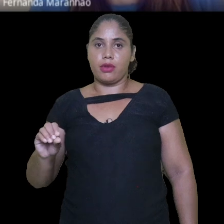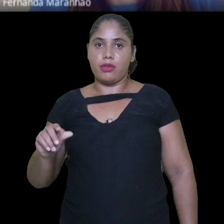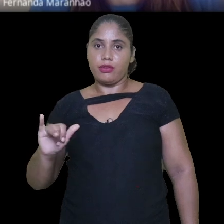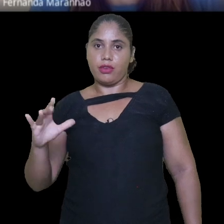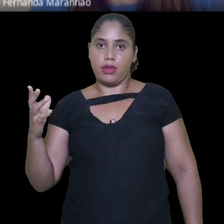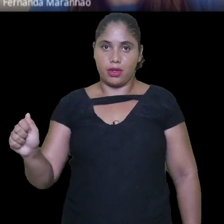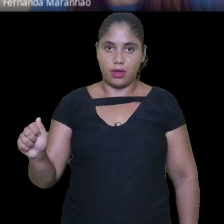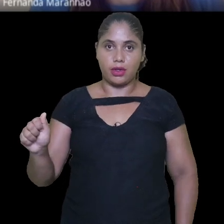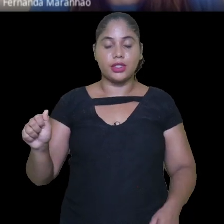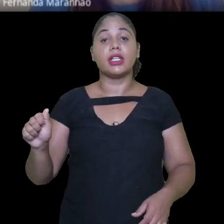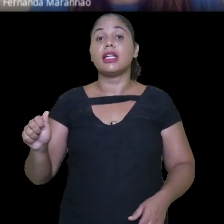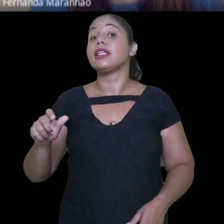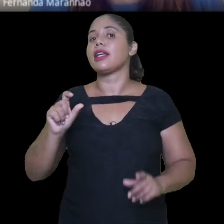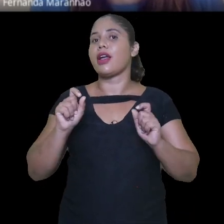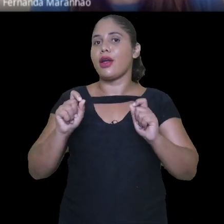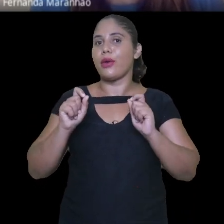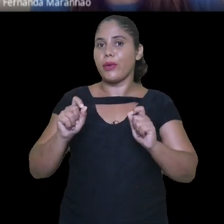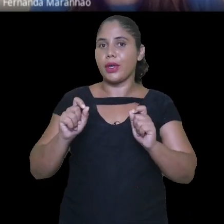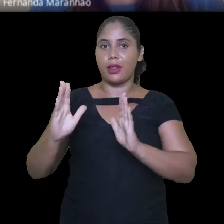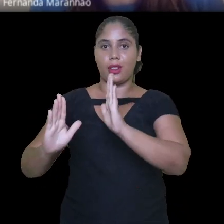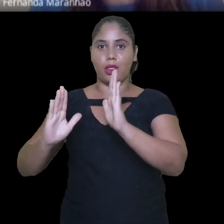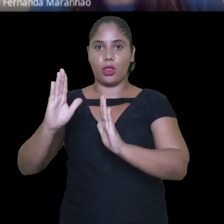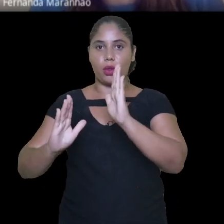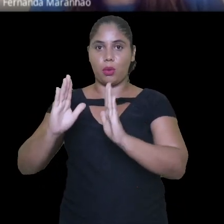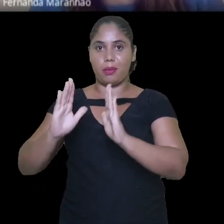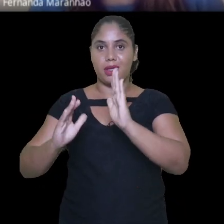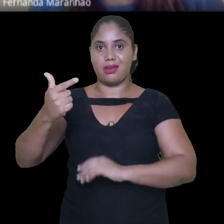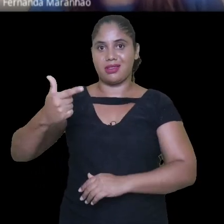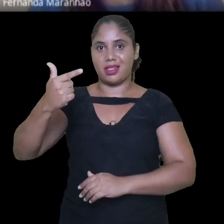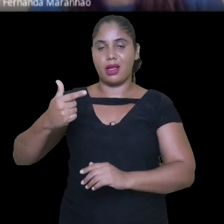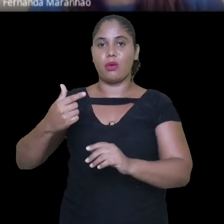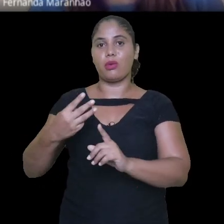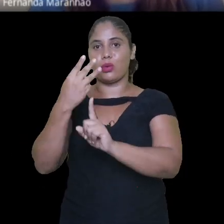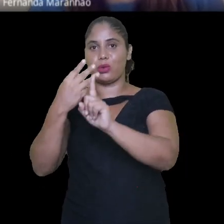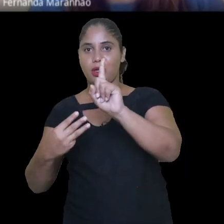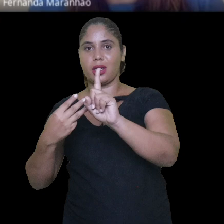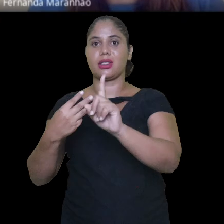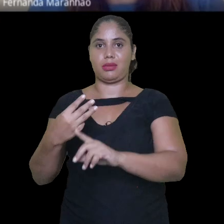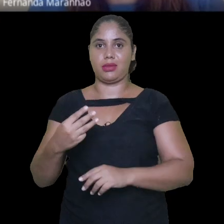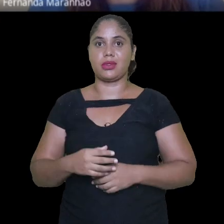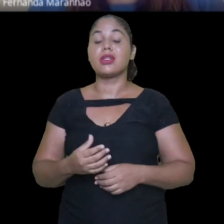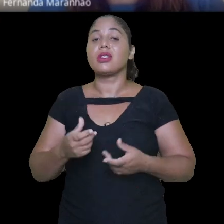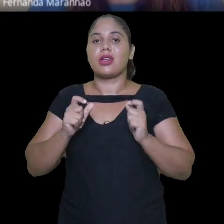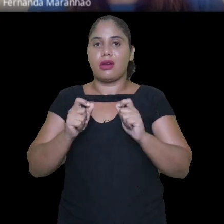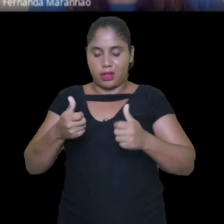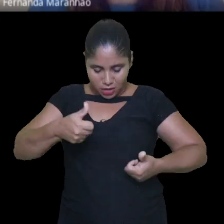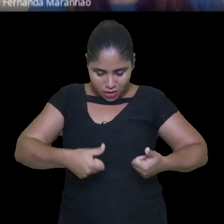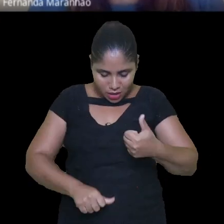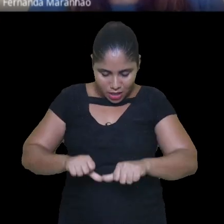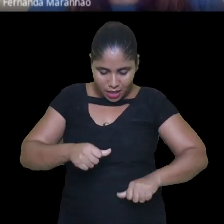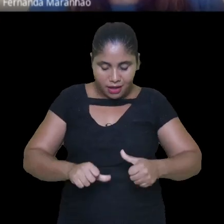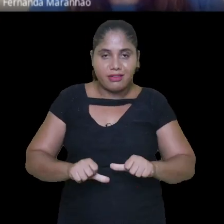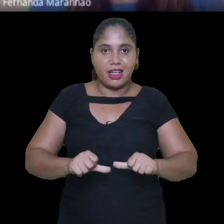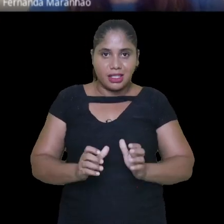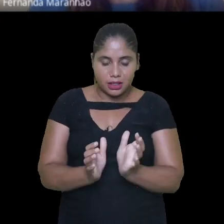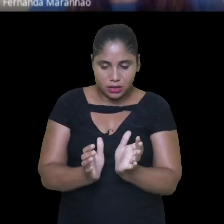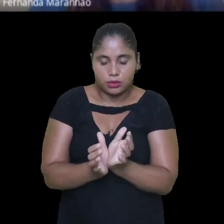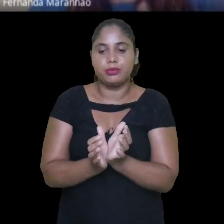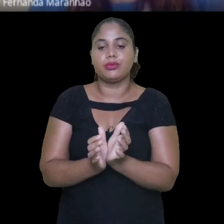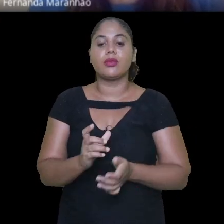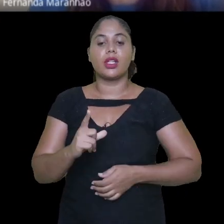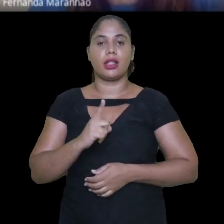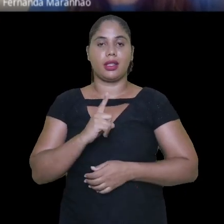nós temos um gráfico mostrando como melhora a nossa taxa de detecção quando nós usamos mais de um fator